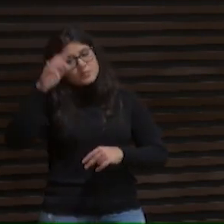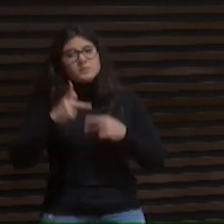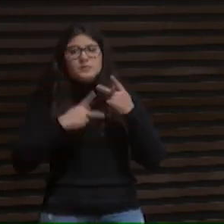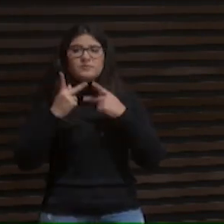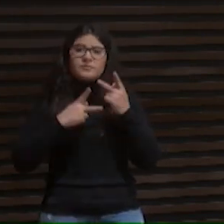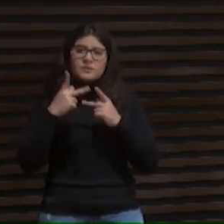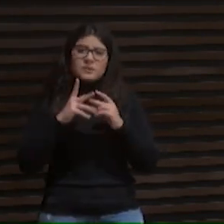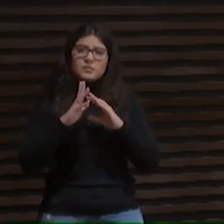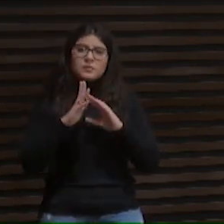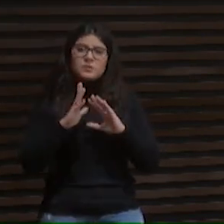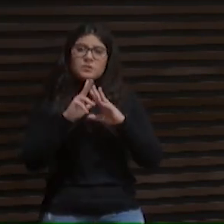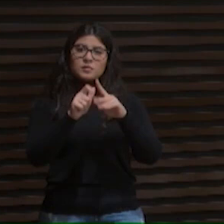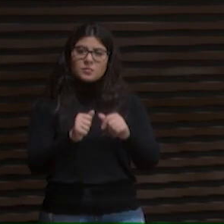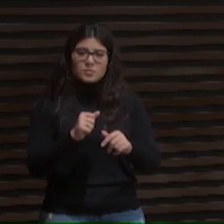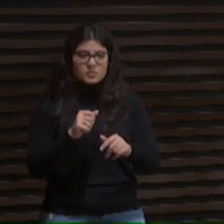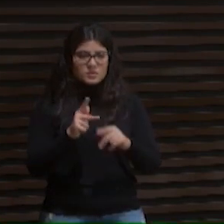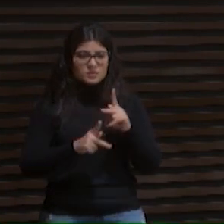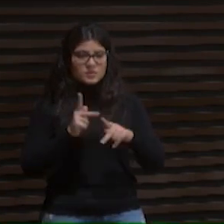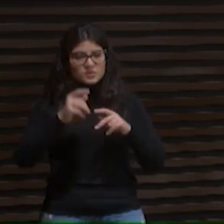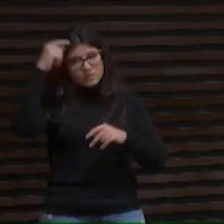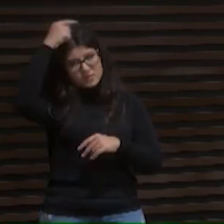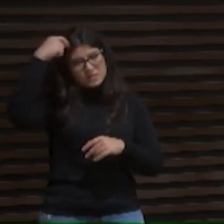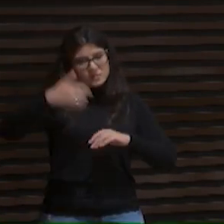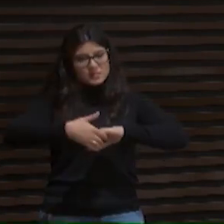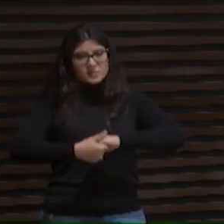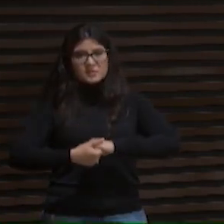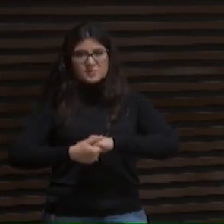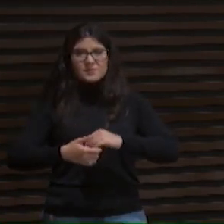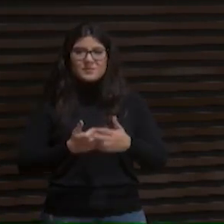lá, todos os santos vos saúdam,